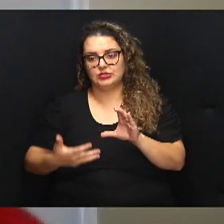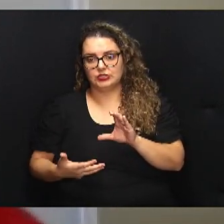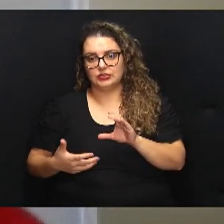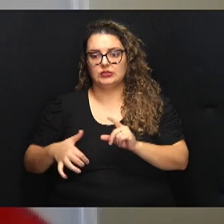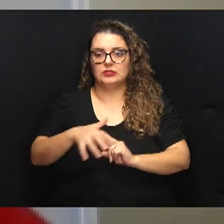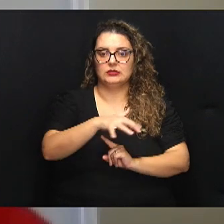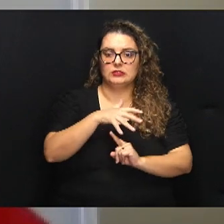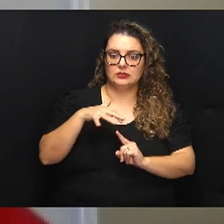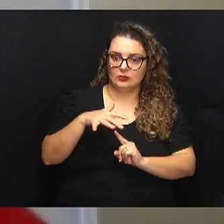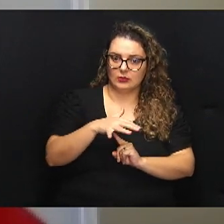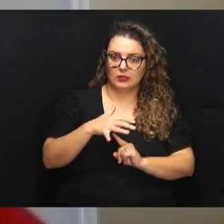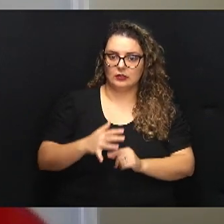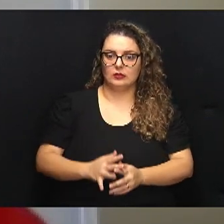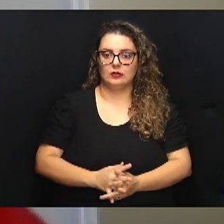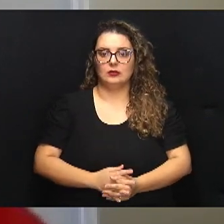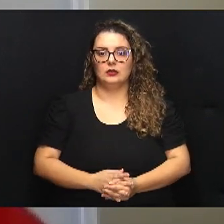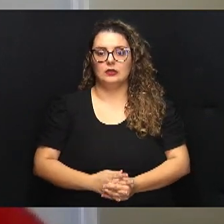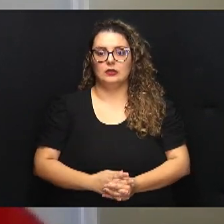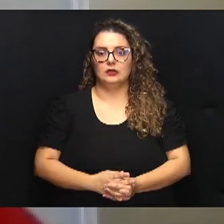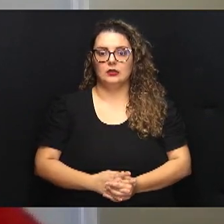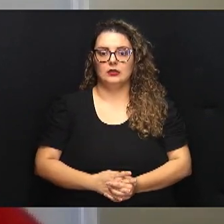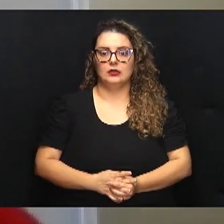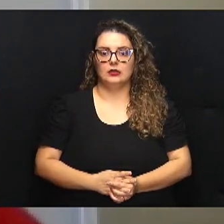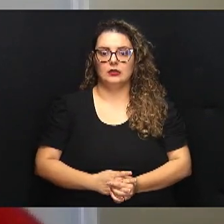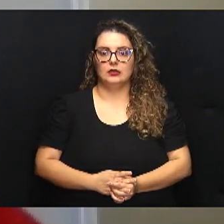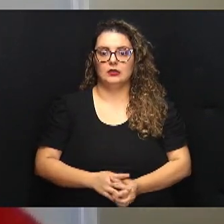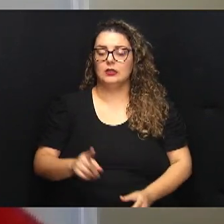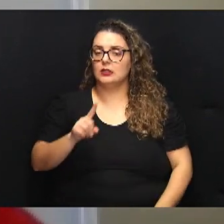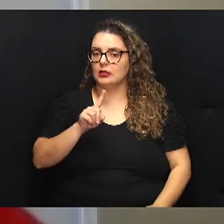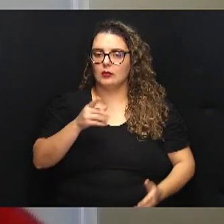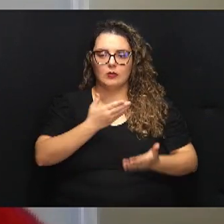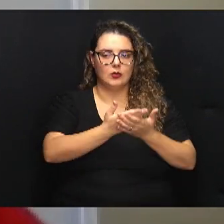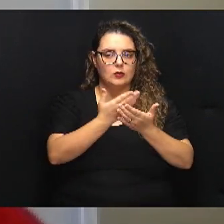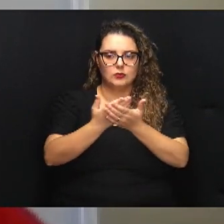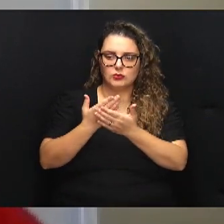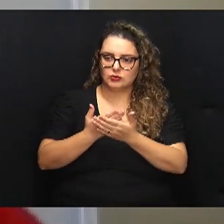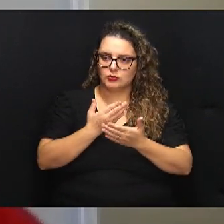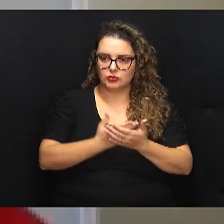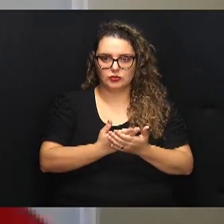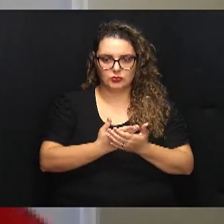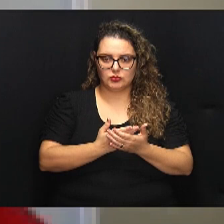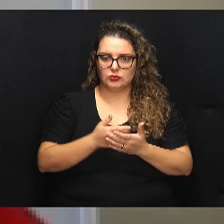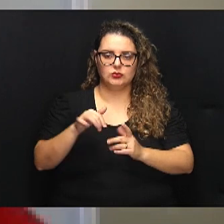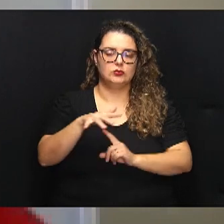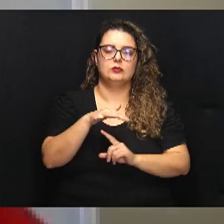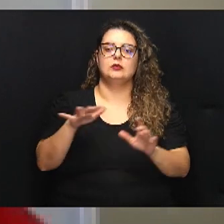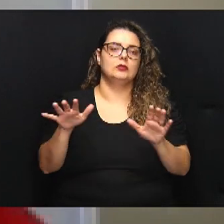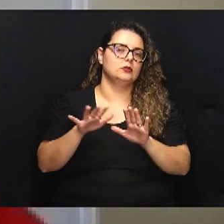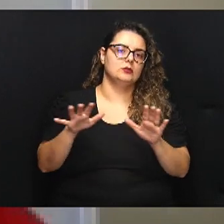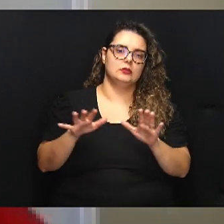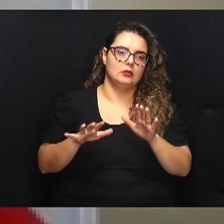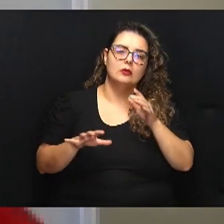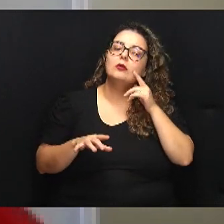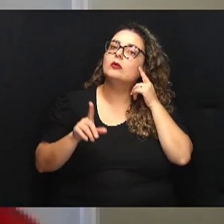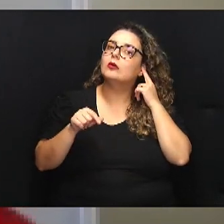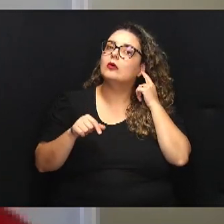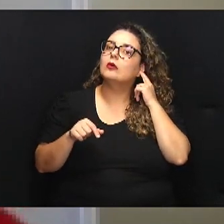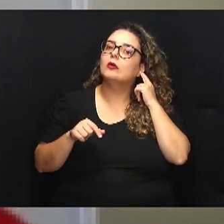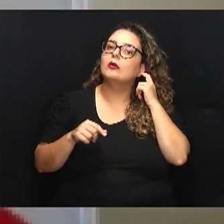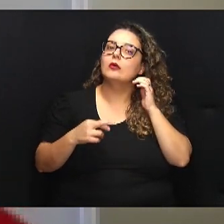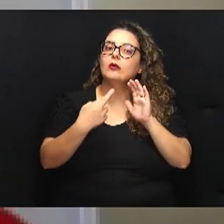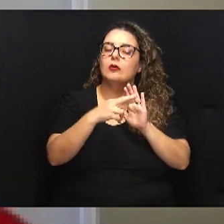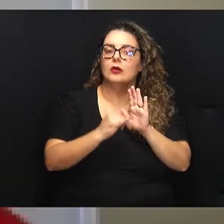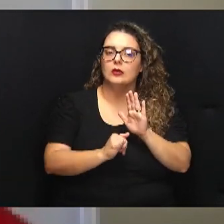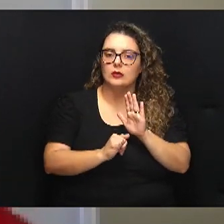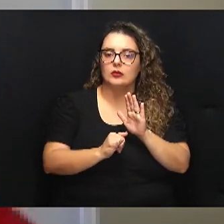ambiental, que não é um estudo ambiental dos impactos, é um relatório que caracteriza